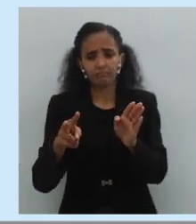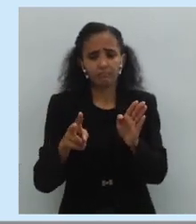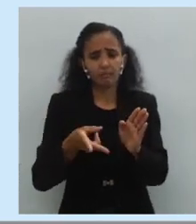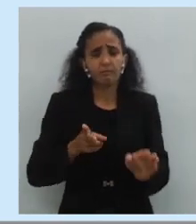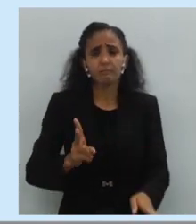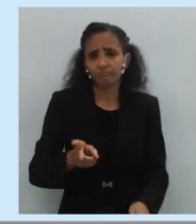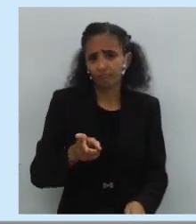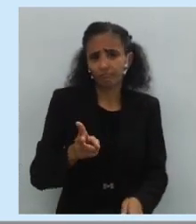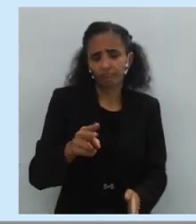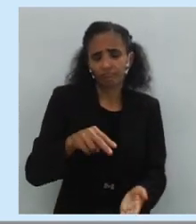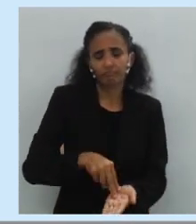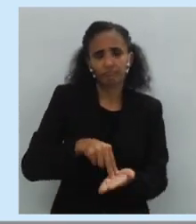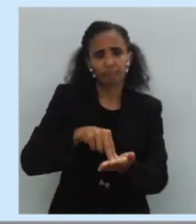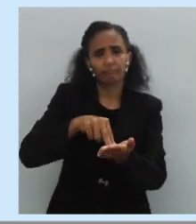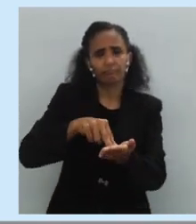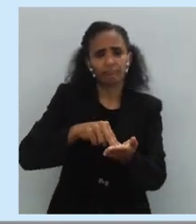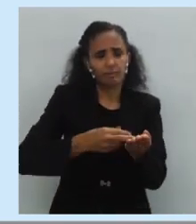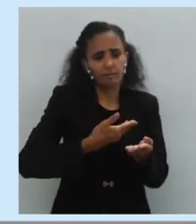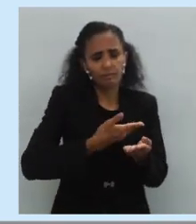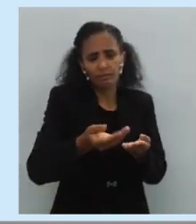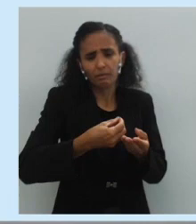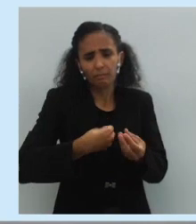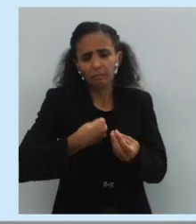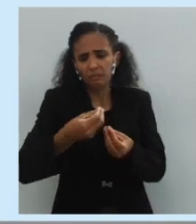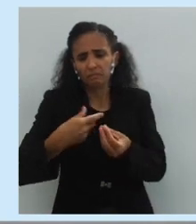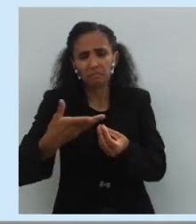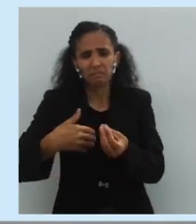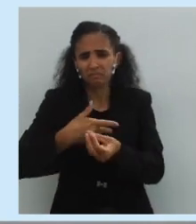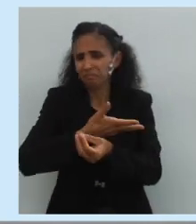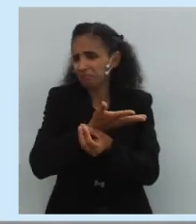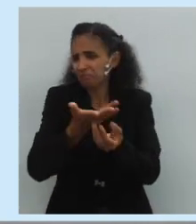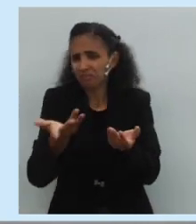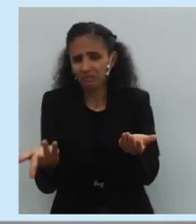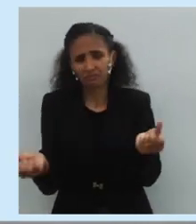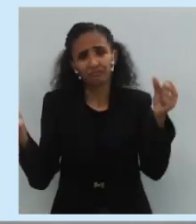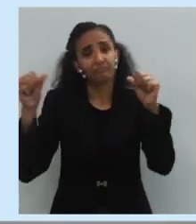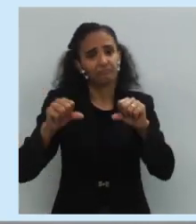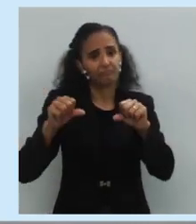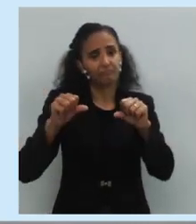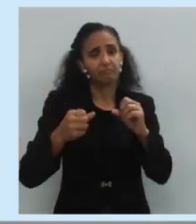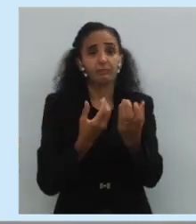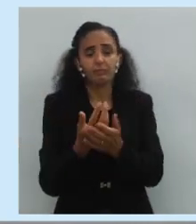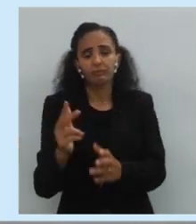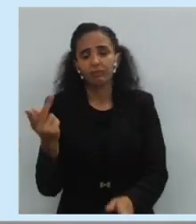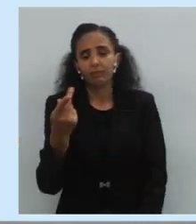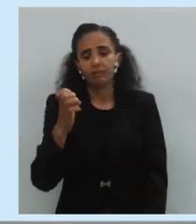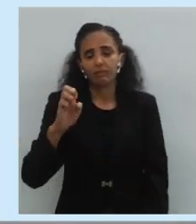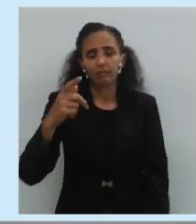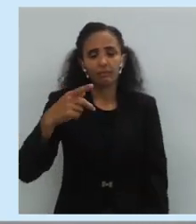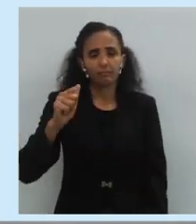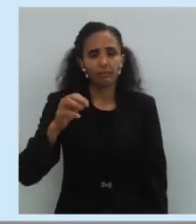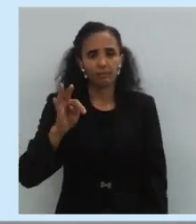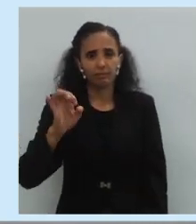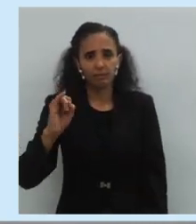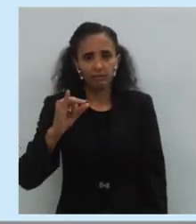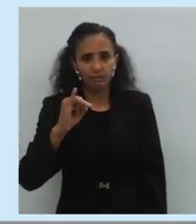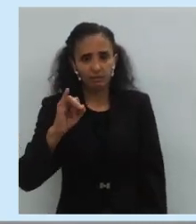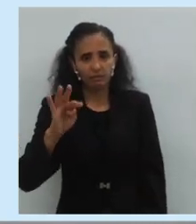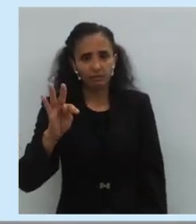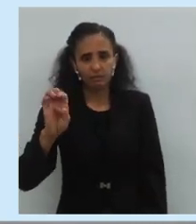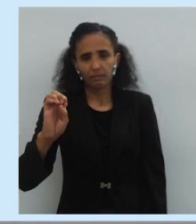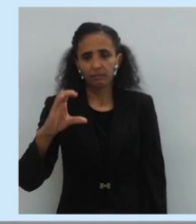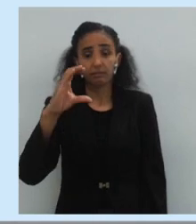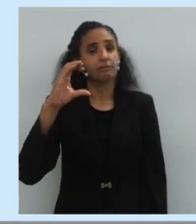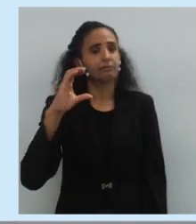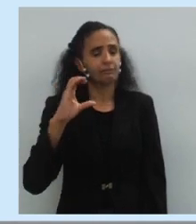o paciente ele vai permanecer transmitindo a hepatite B. No caso da hepatite